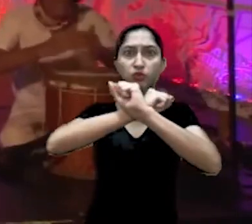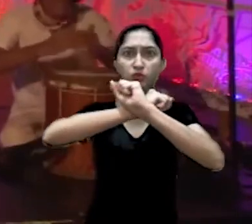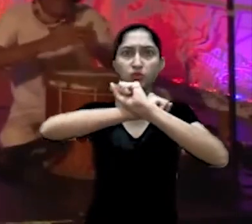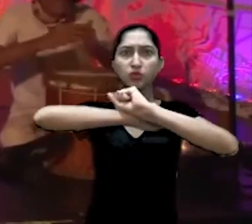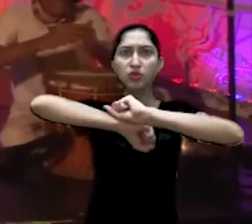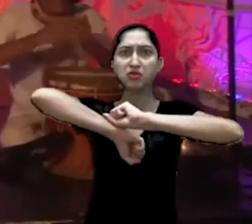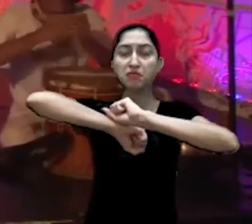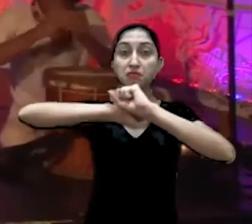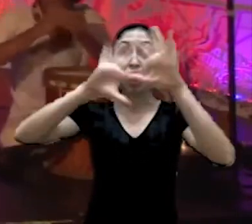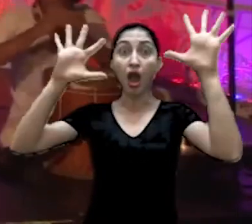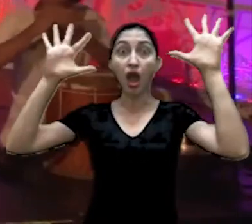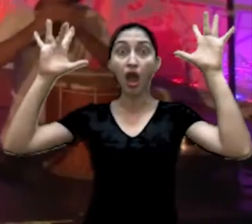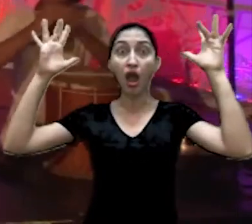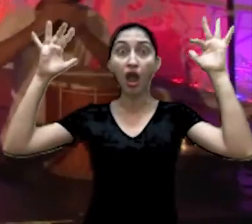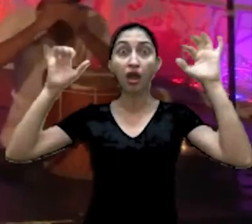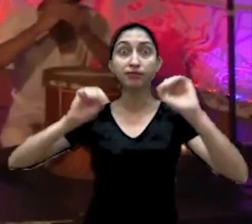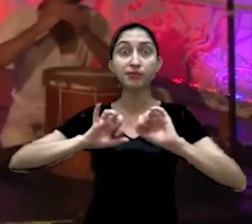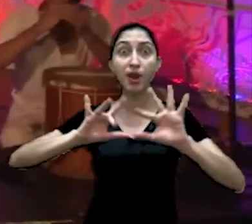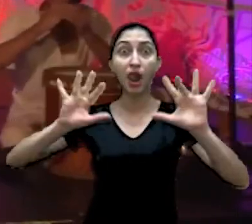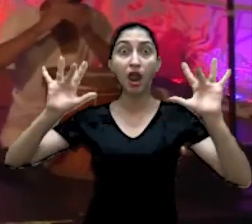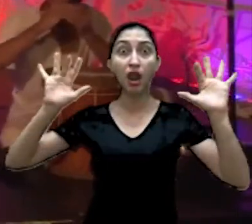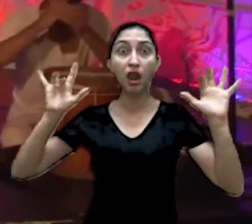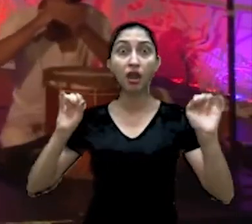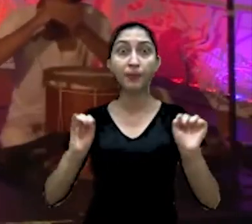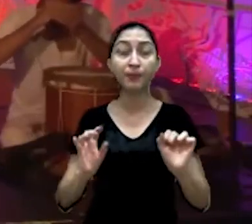ficou todo brilhando.